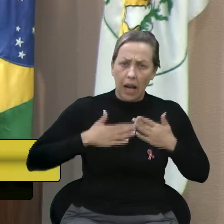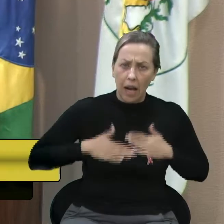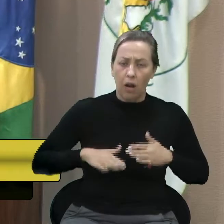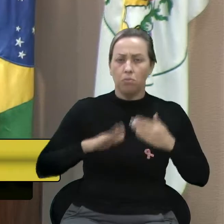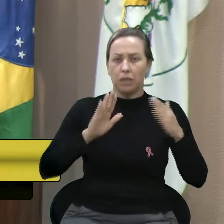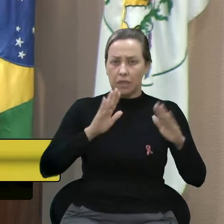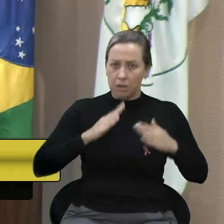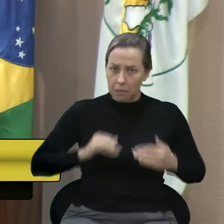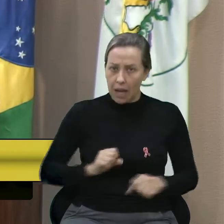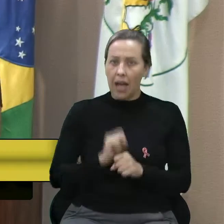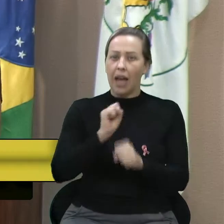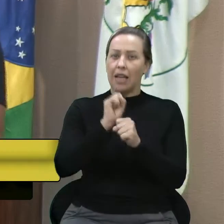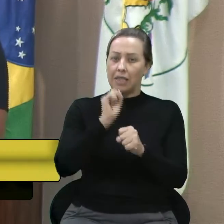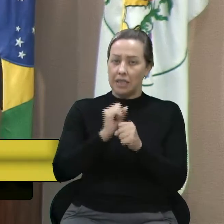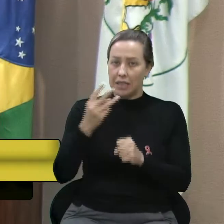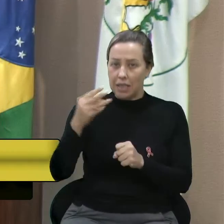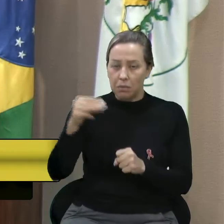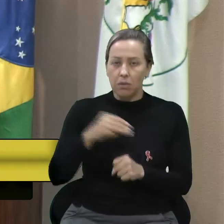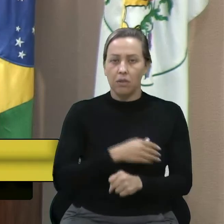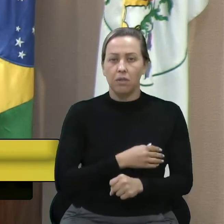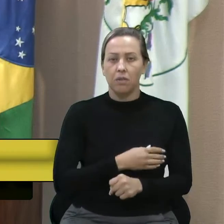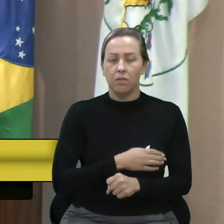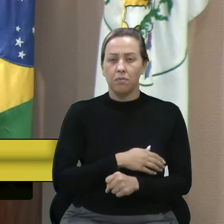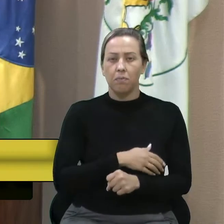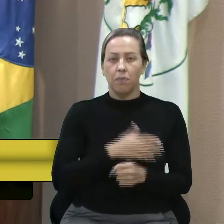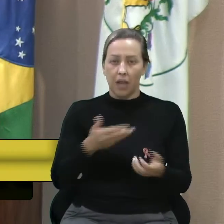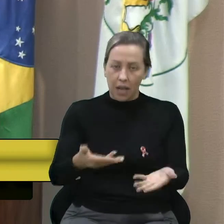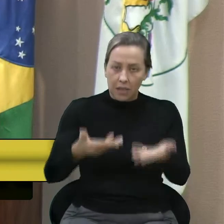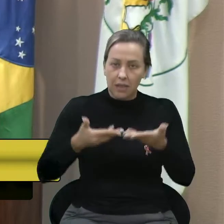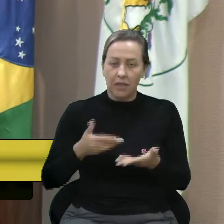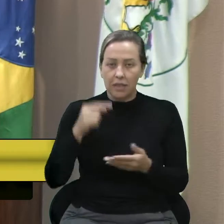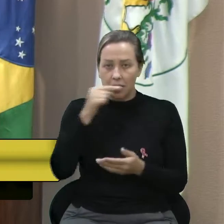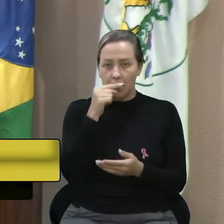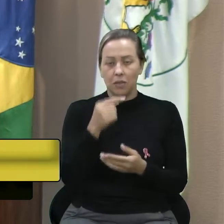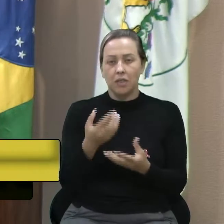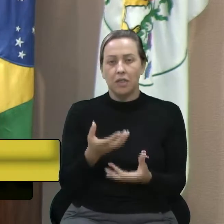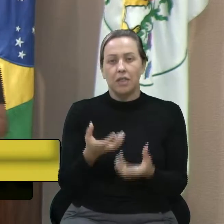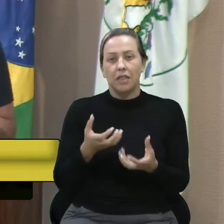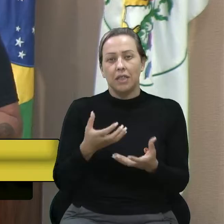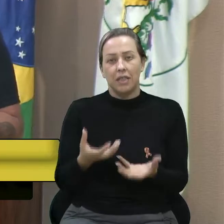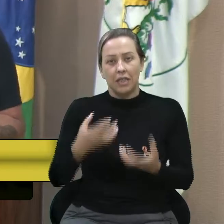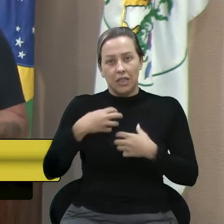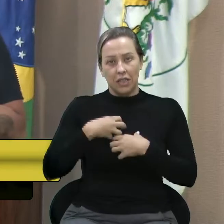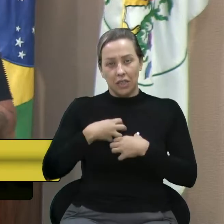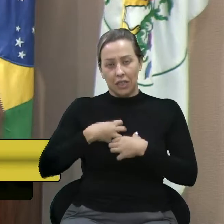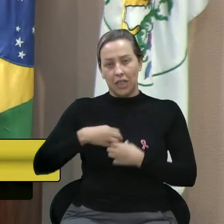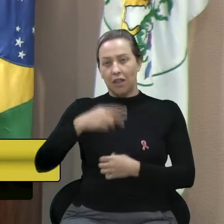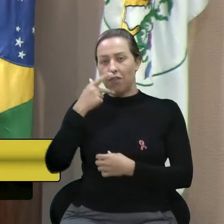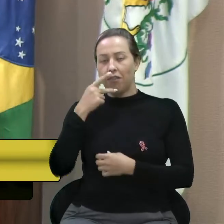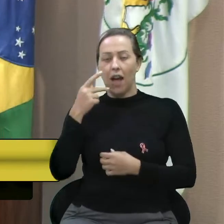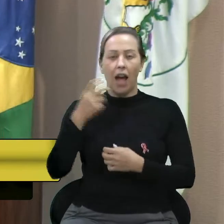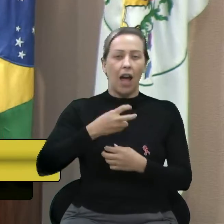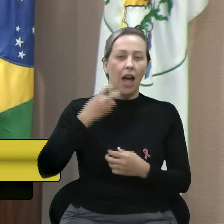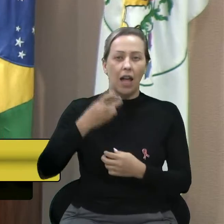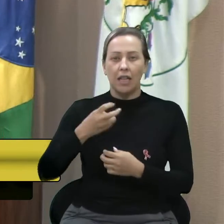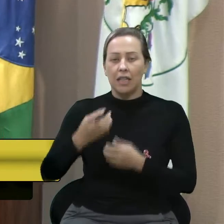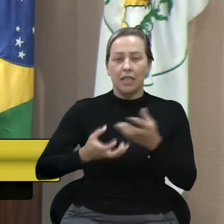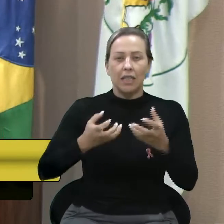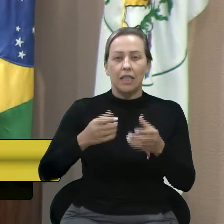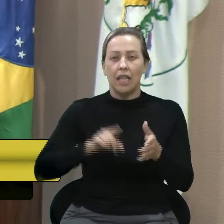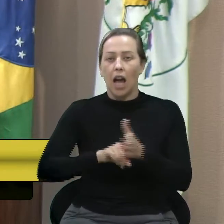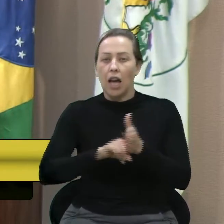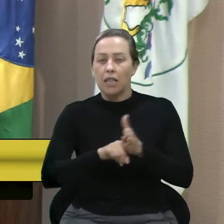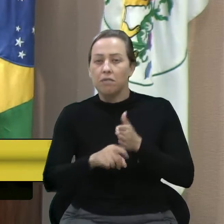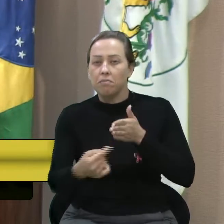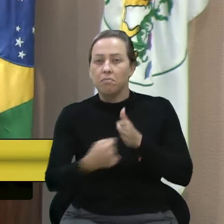ficar. Marcamos 3 minutos. E aí o Sartori recebeu, com toda a sua malemolência na fala, e a Lorene queria algumas